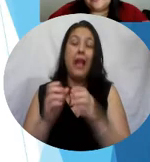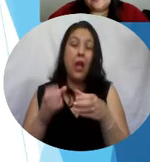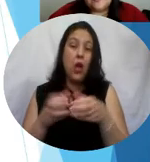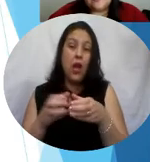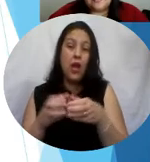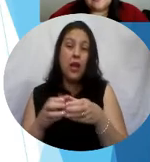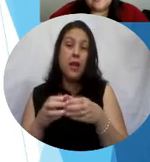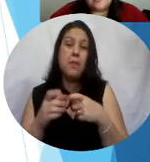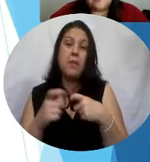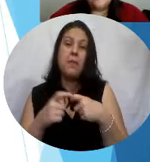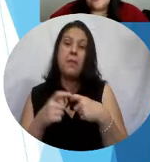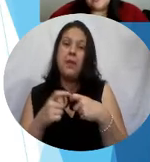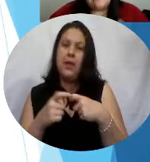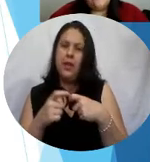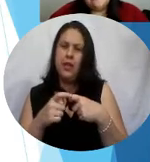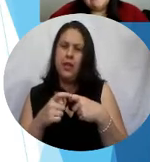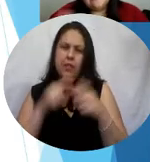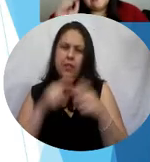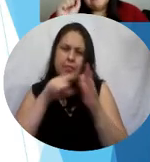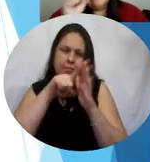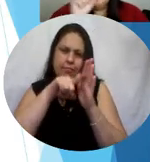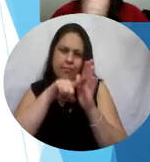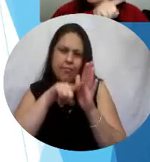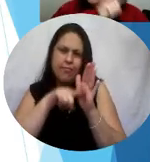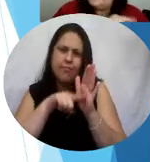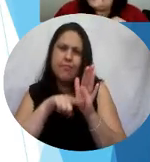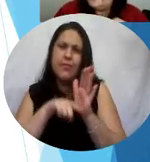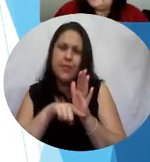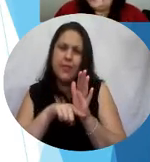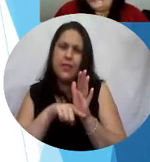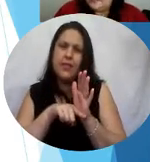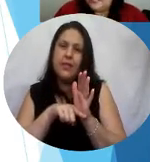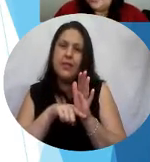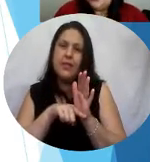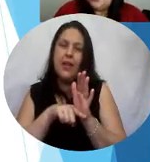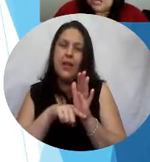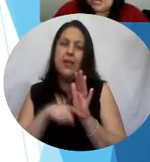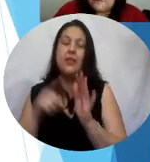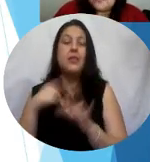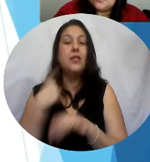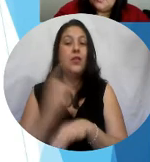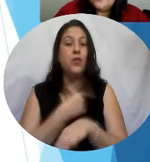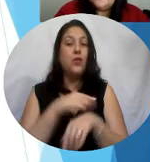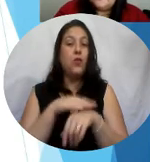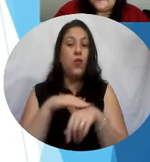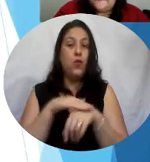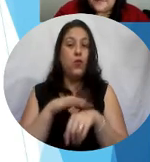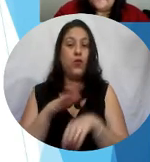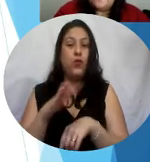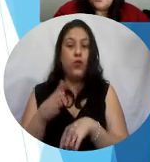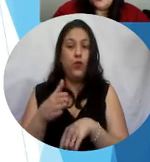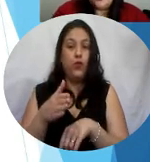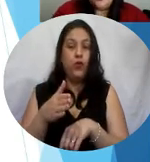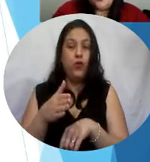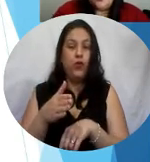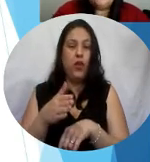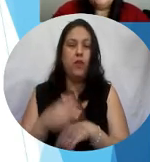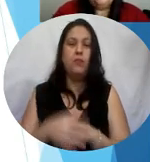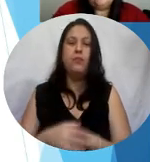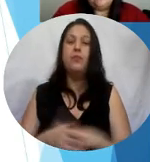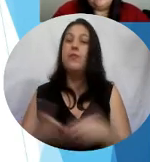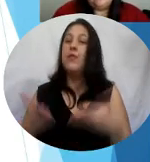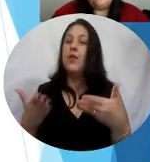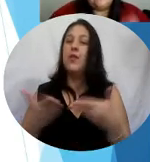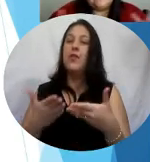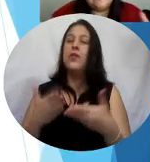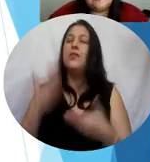algumas avaliações de rastreio, algumas escalas que indicam aqueles critérios que a gente já conversou também.